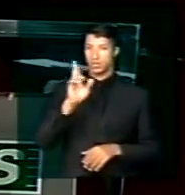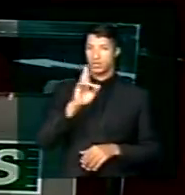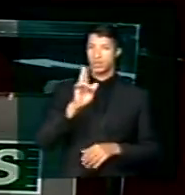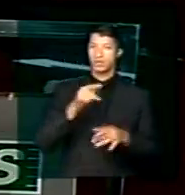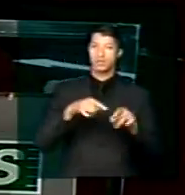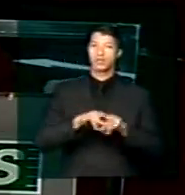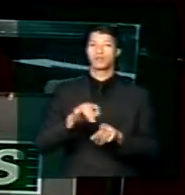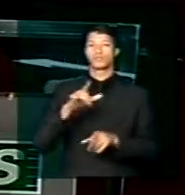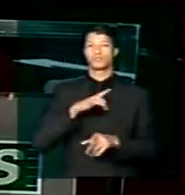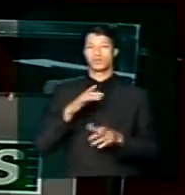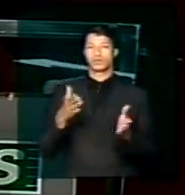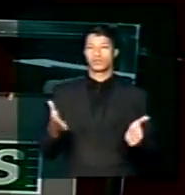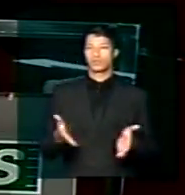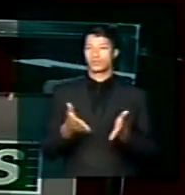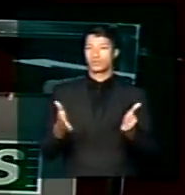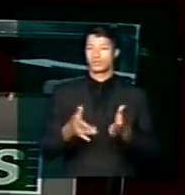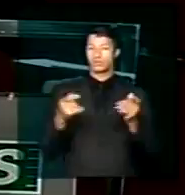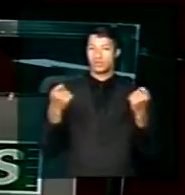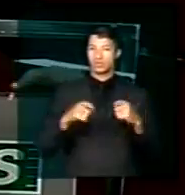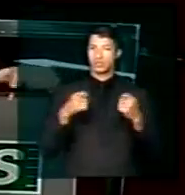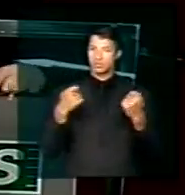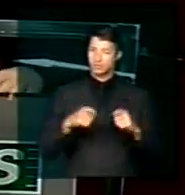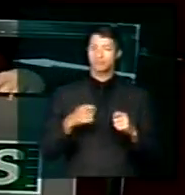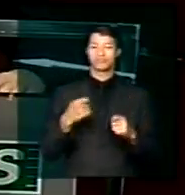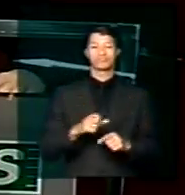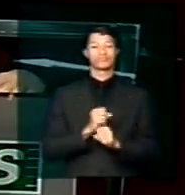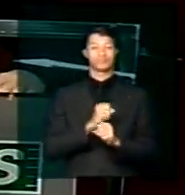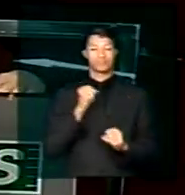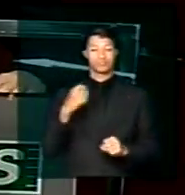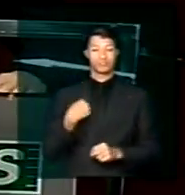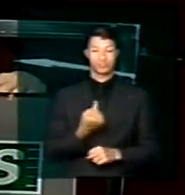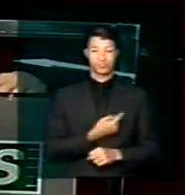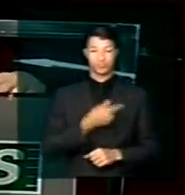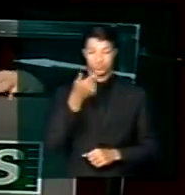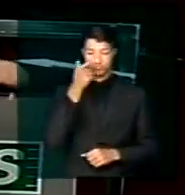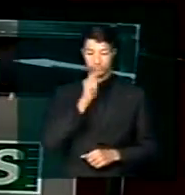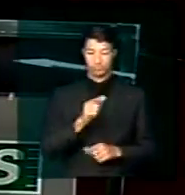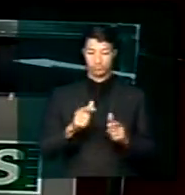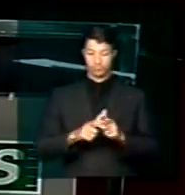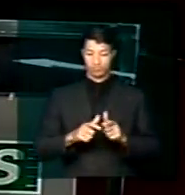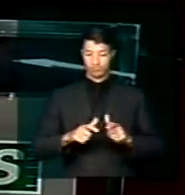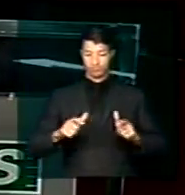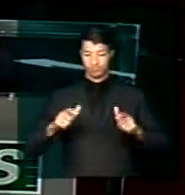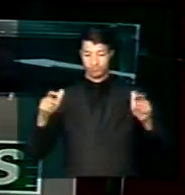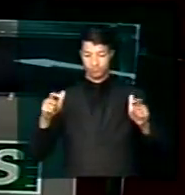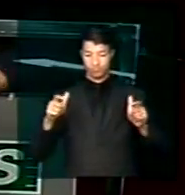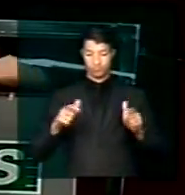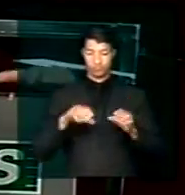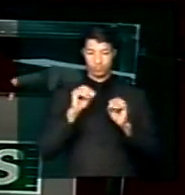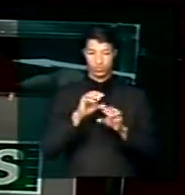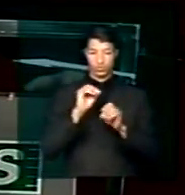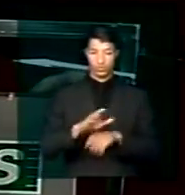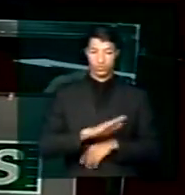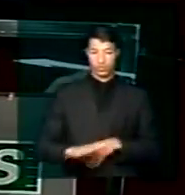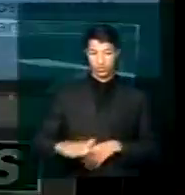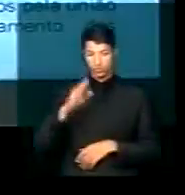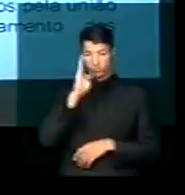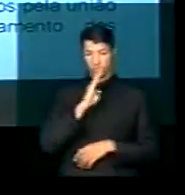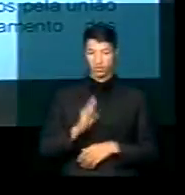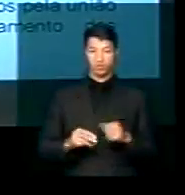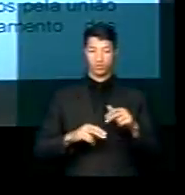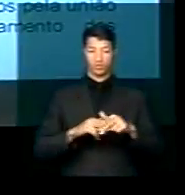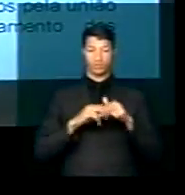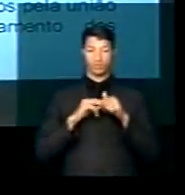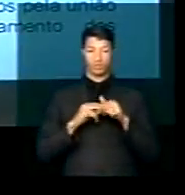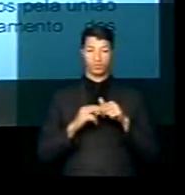Então, existe um incentivo e uma necessidade muito grande da gente poder ampliar a educação infantil no Brasil,